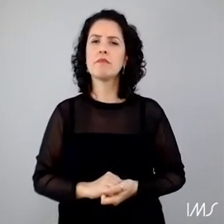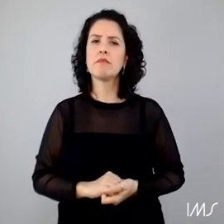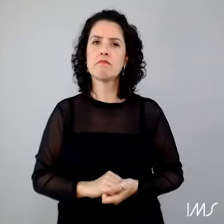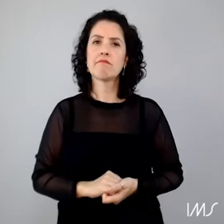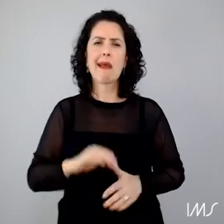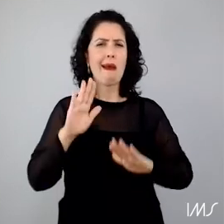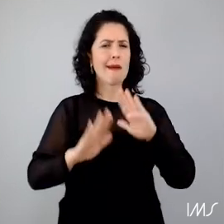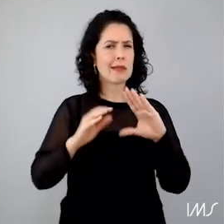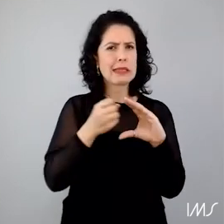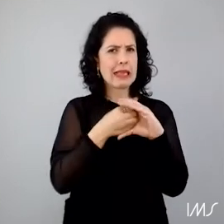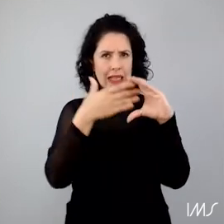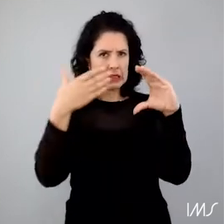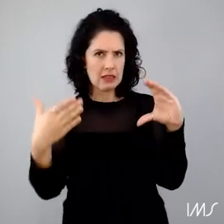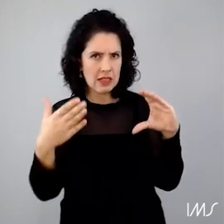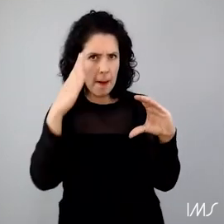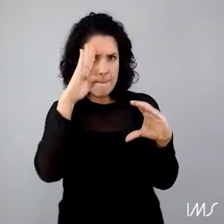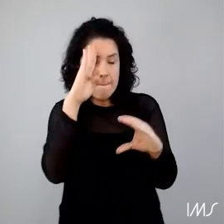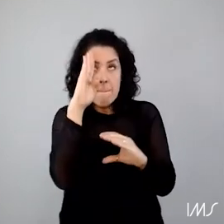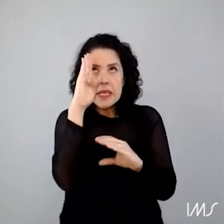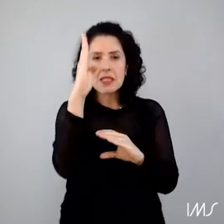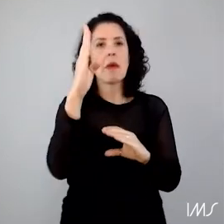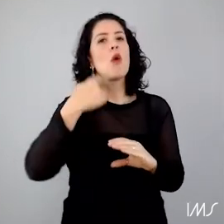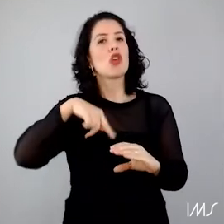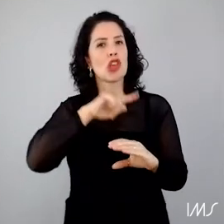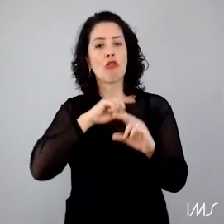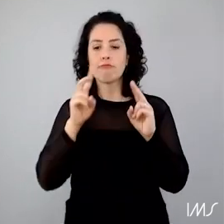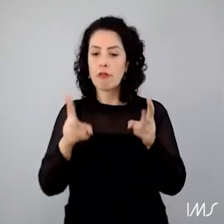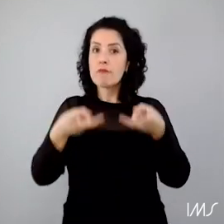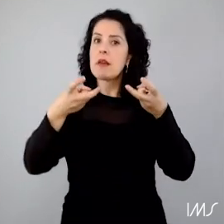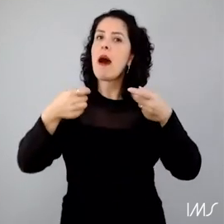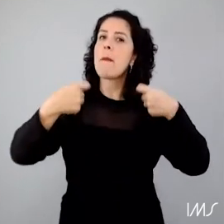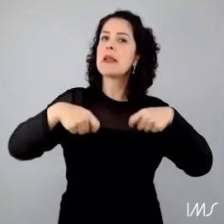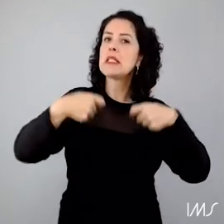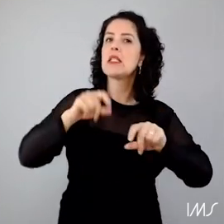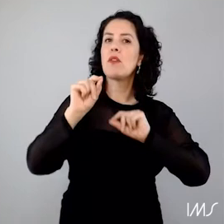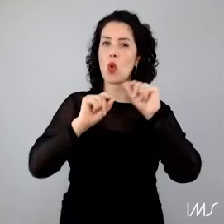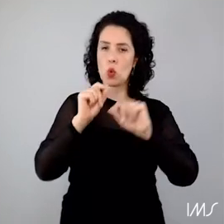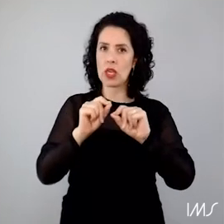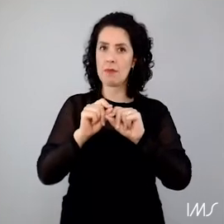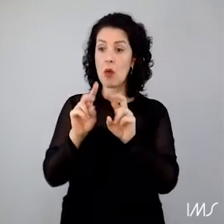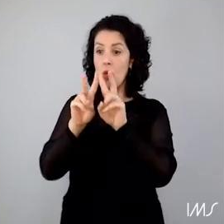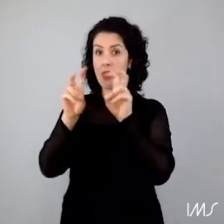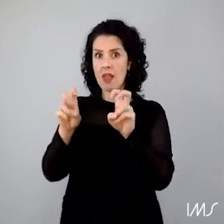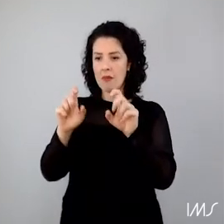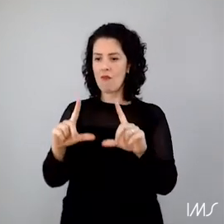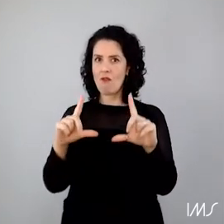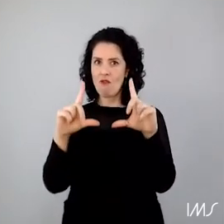Talvez a característica principal que a gente tem que observar é que os processos de consolidação em torno da